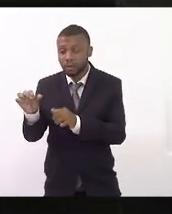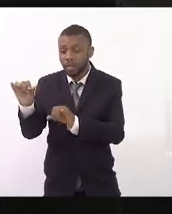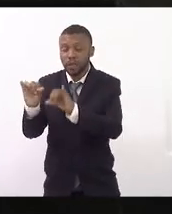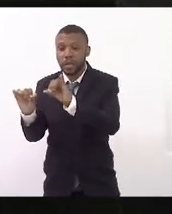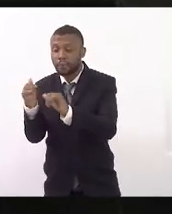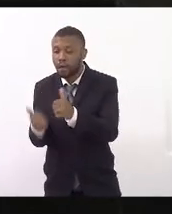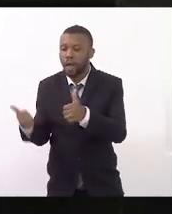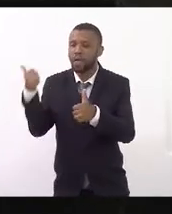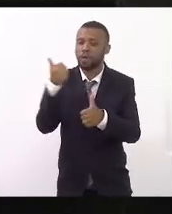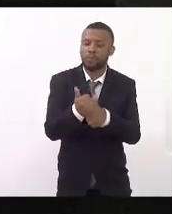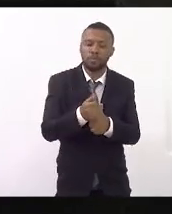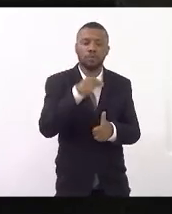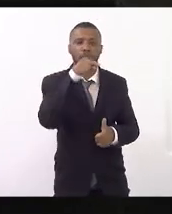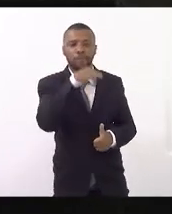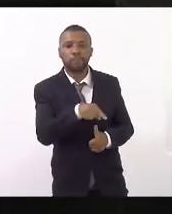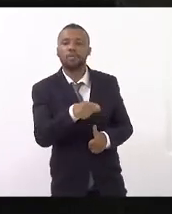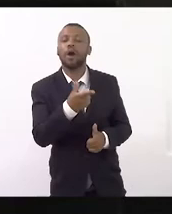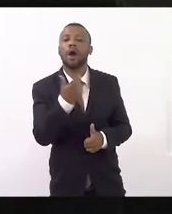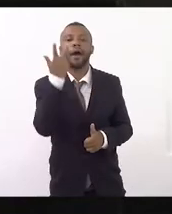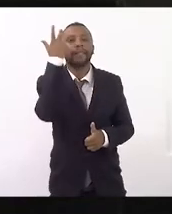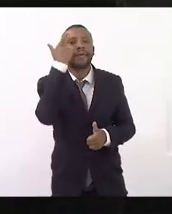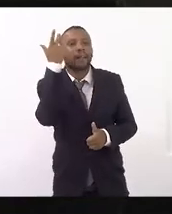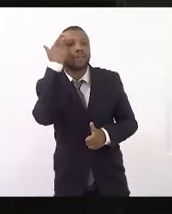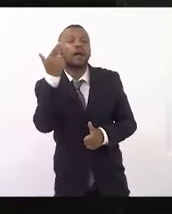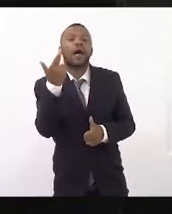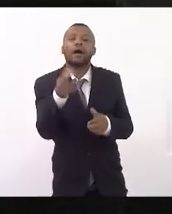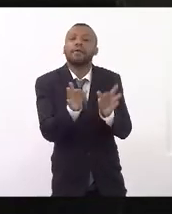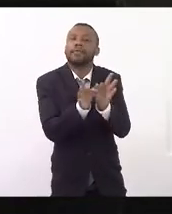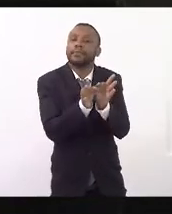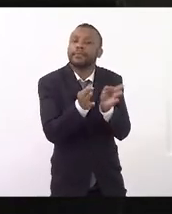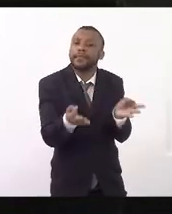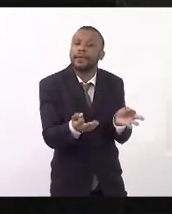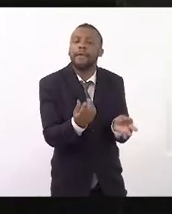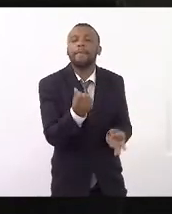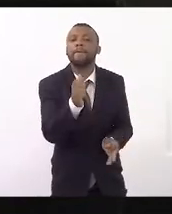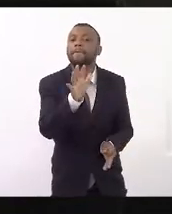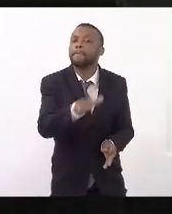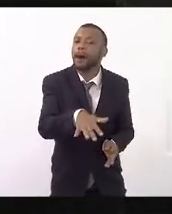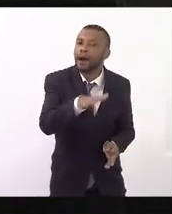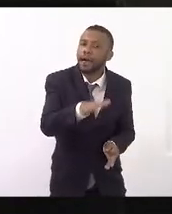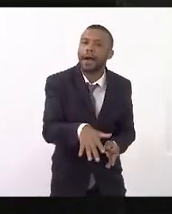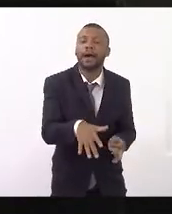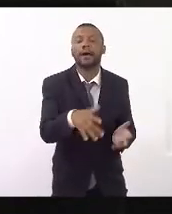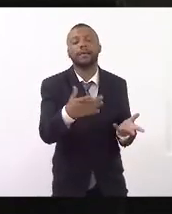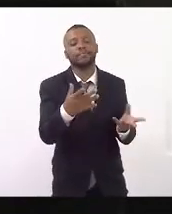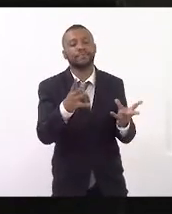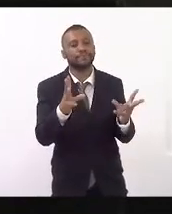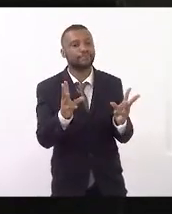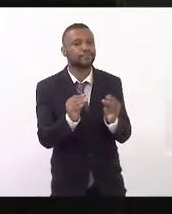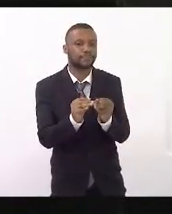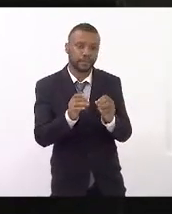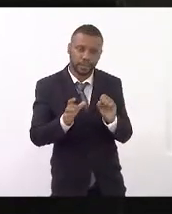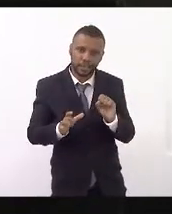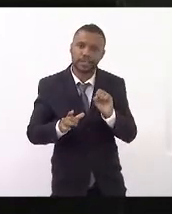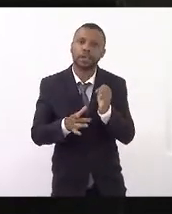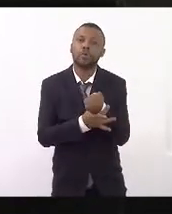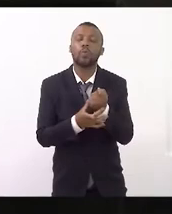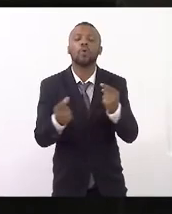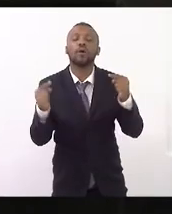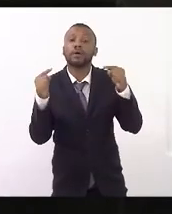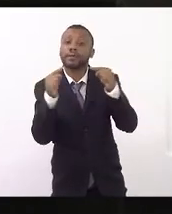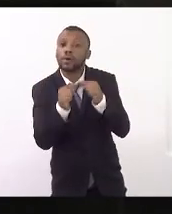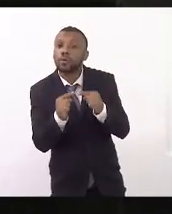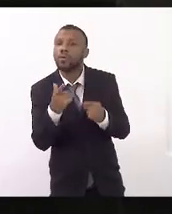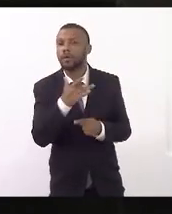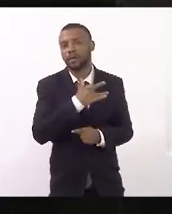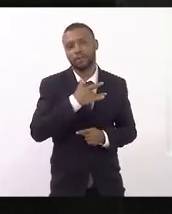adubos orgânicos, que é mais simples, mais barato e muito mais adequado à